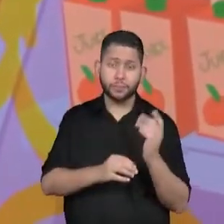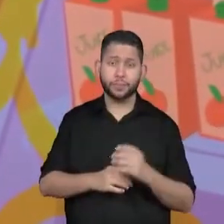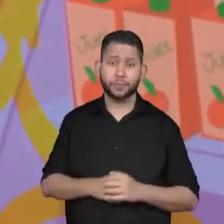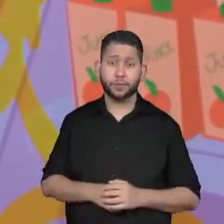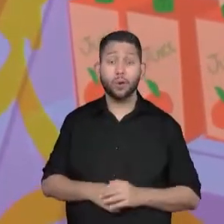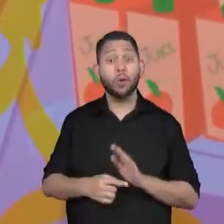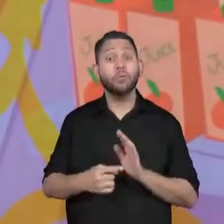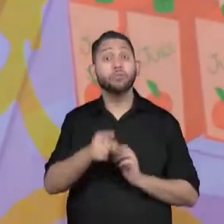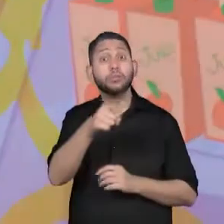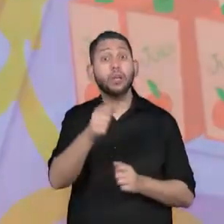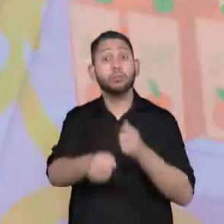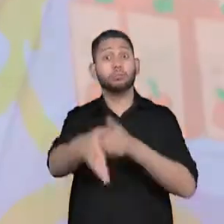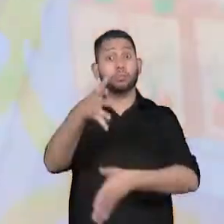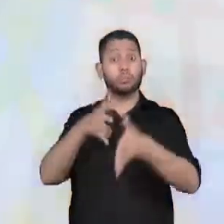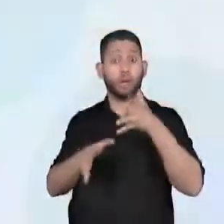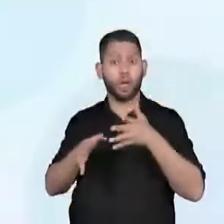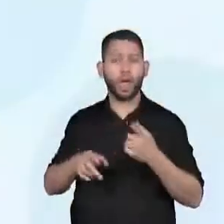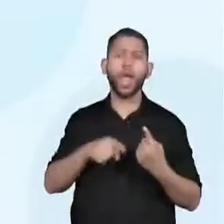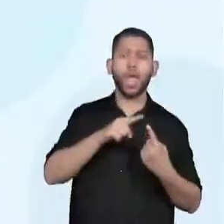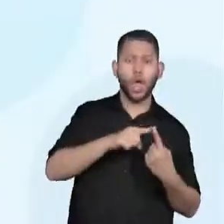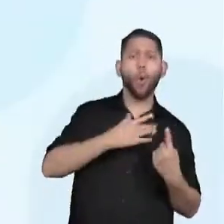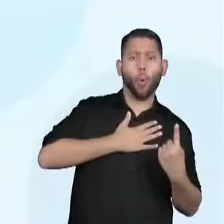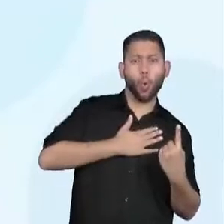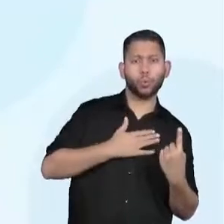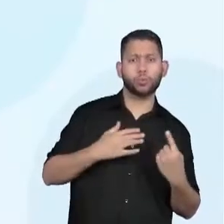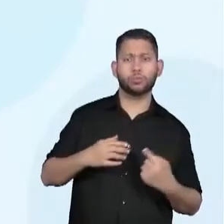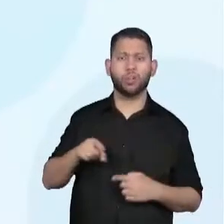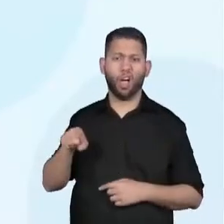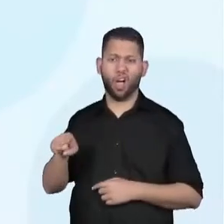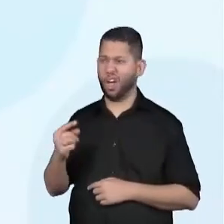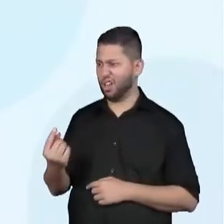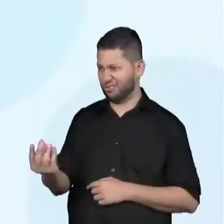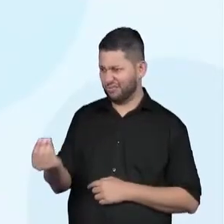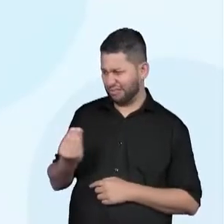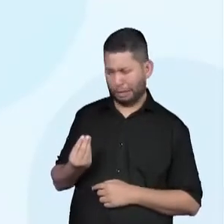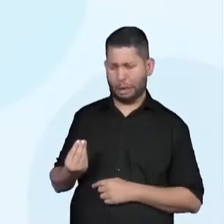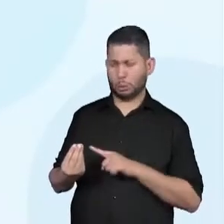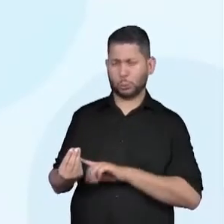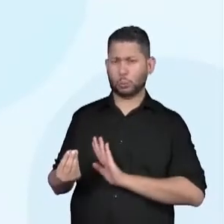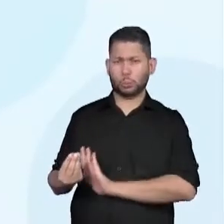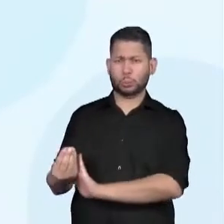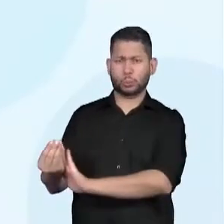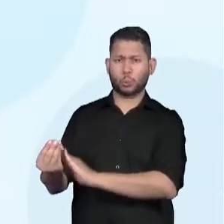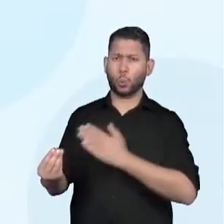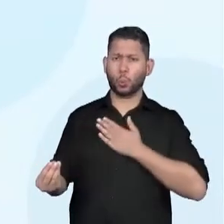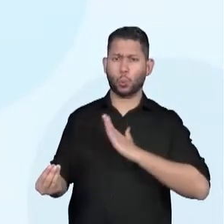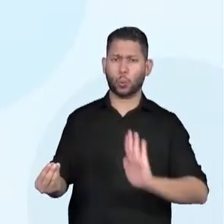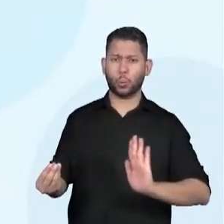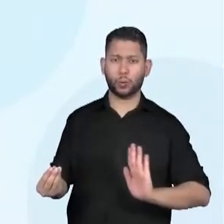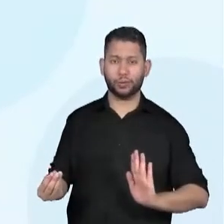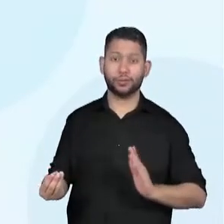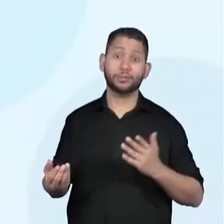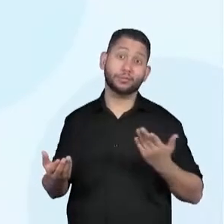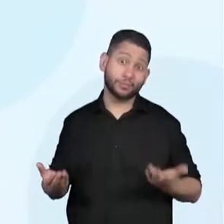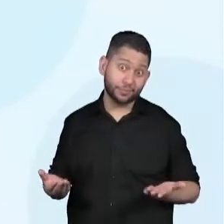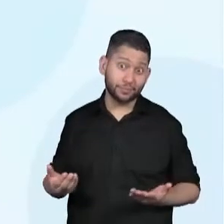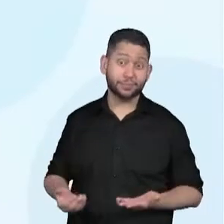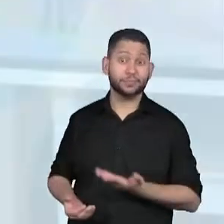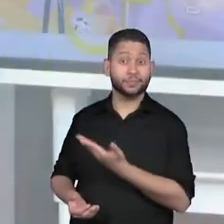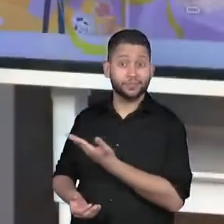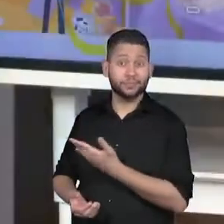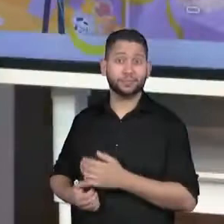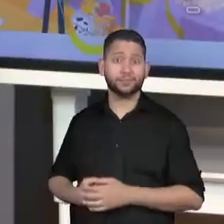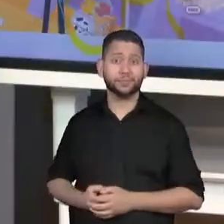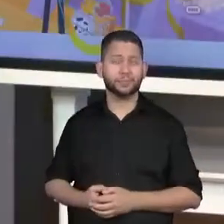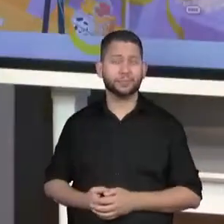gosta e aquilo que você não gosta. Legal? Então, esse visão geral aqui das duas primeiras páginas. E o que a